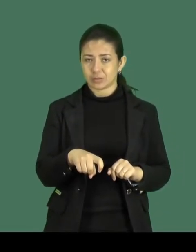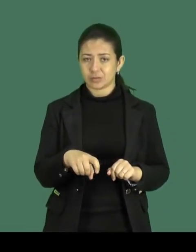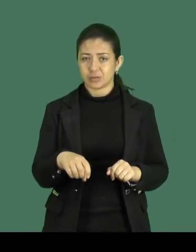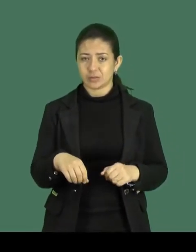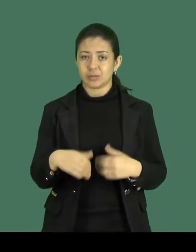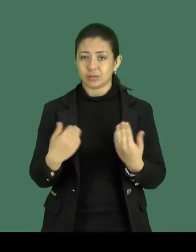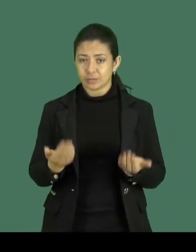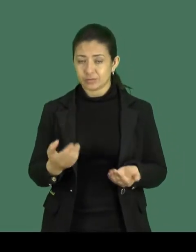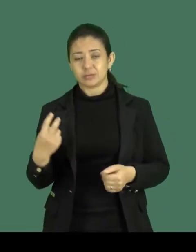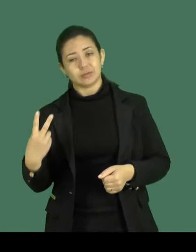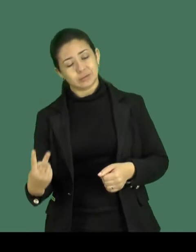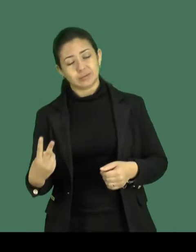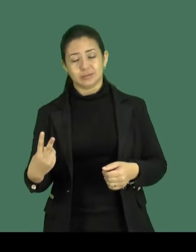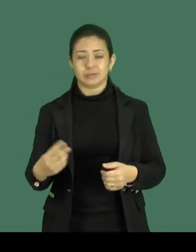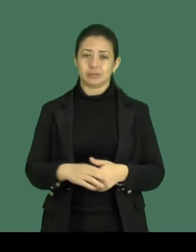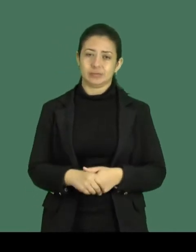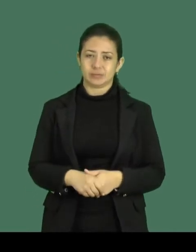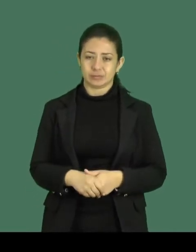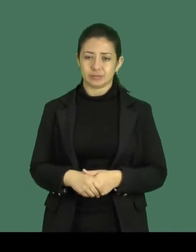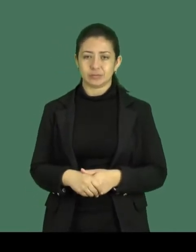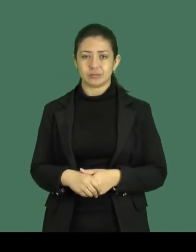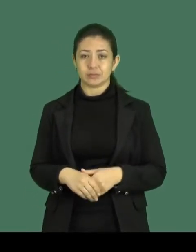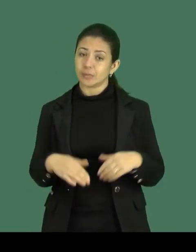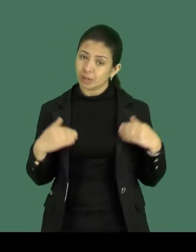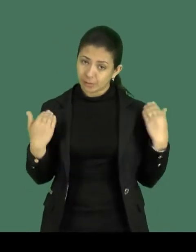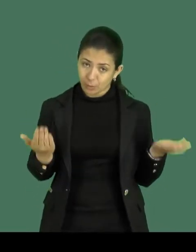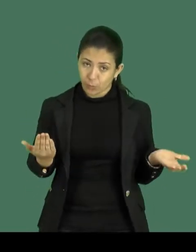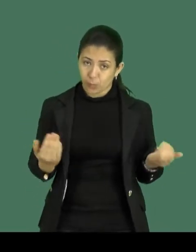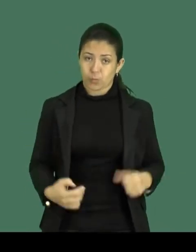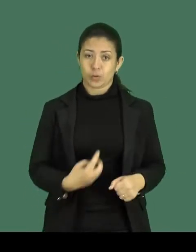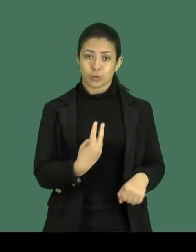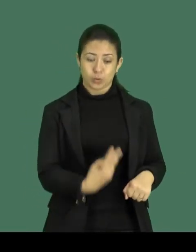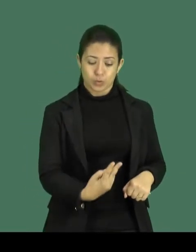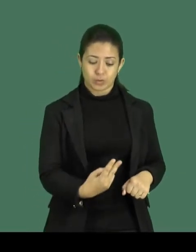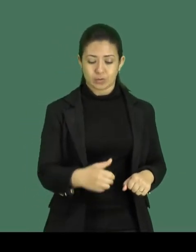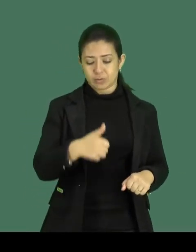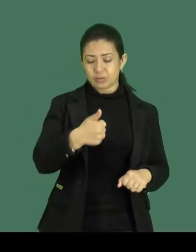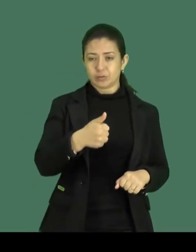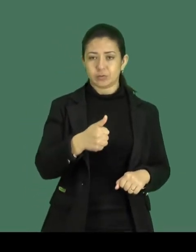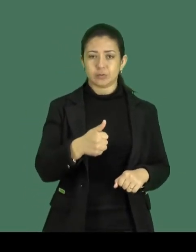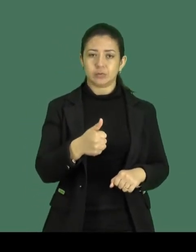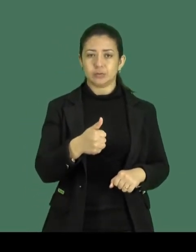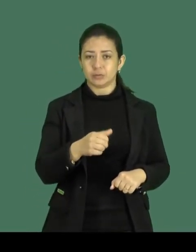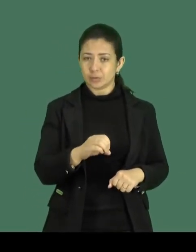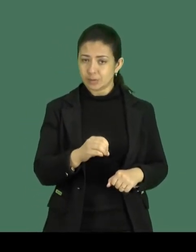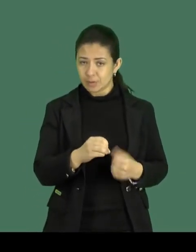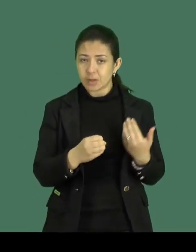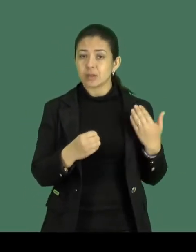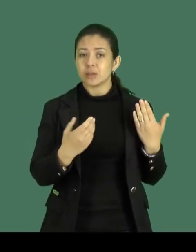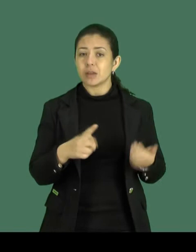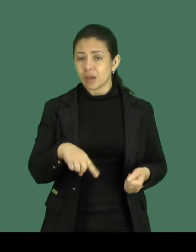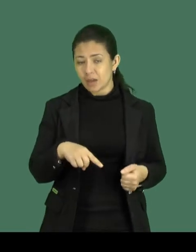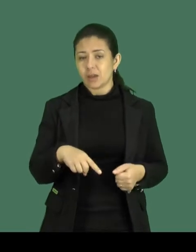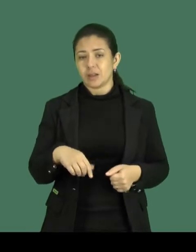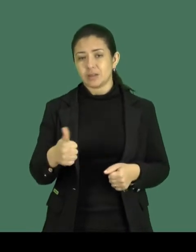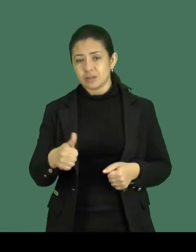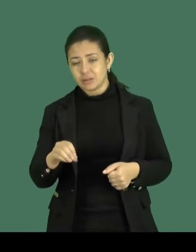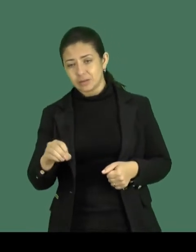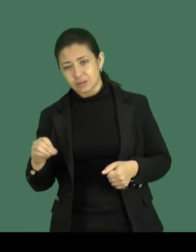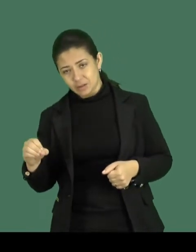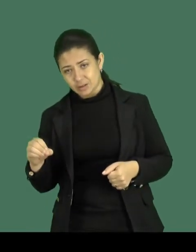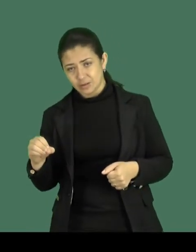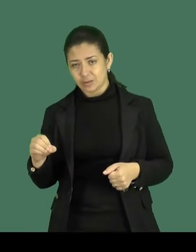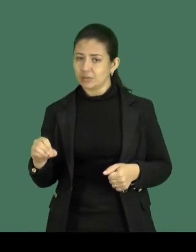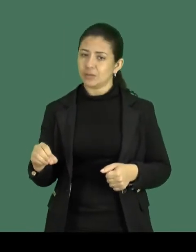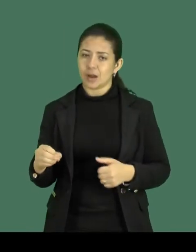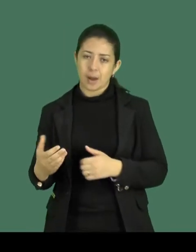2. Então o 2 como expoente do 10, né, é o logaritmo do